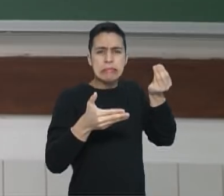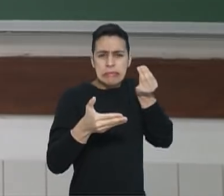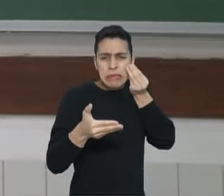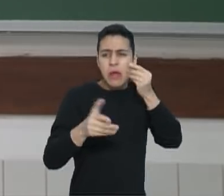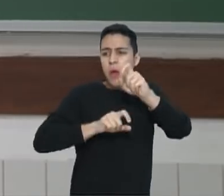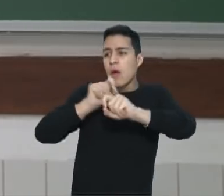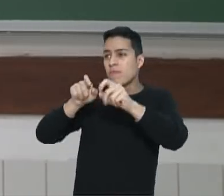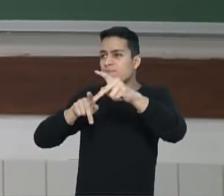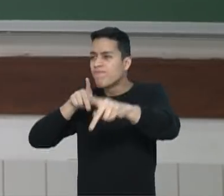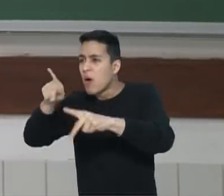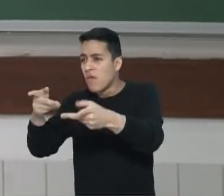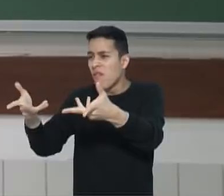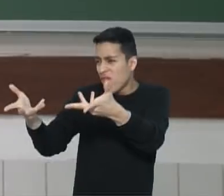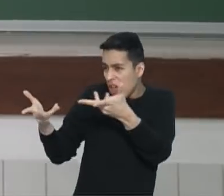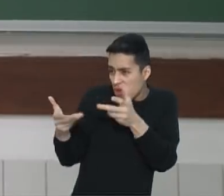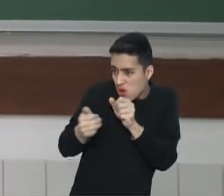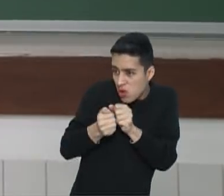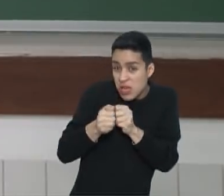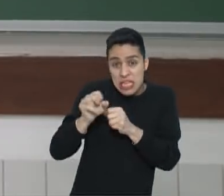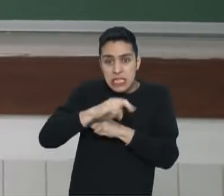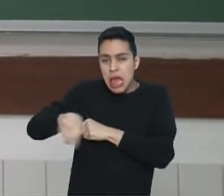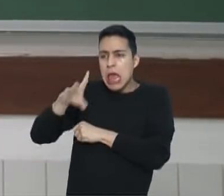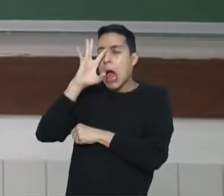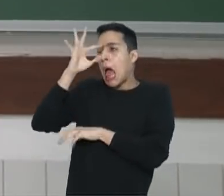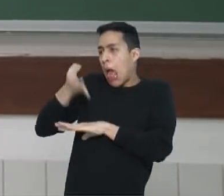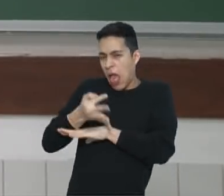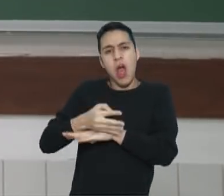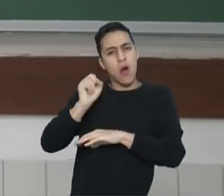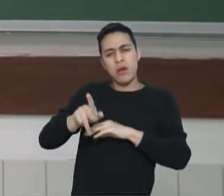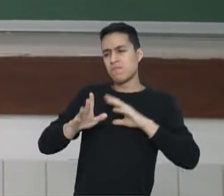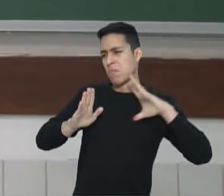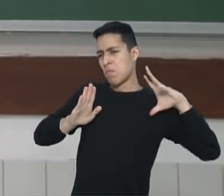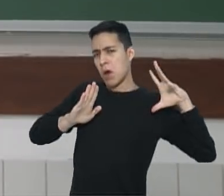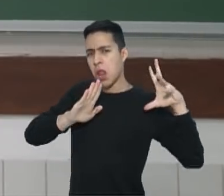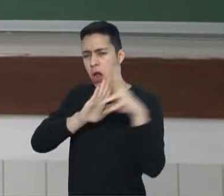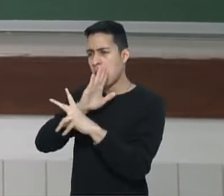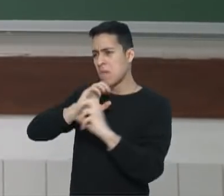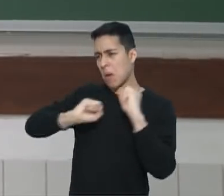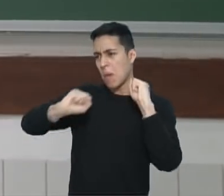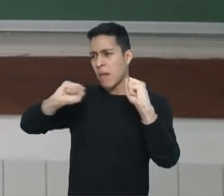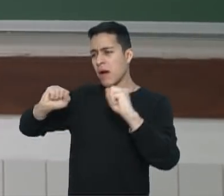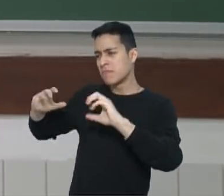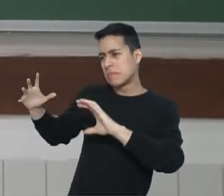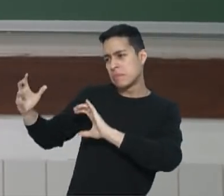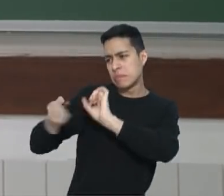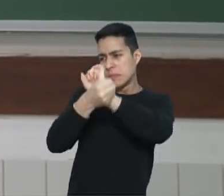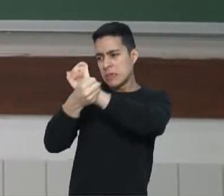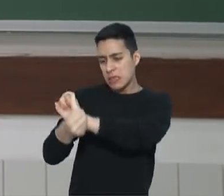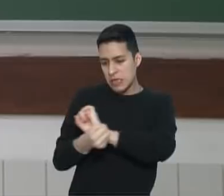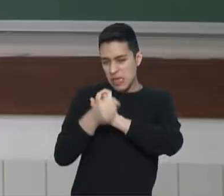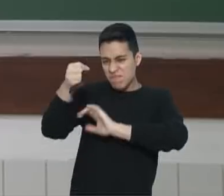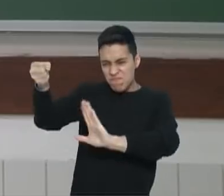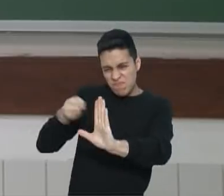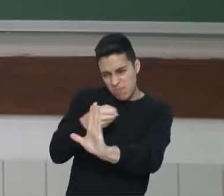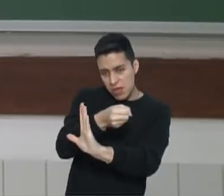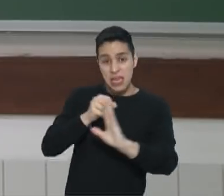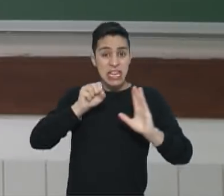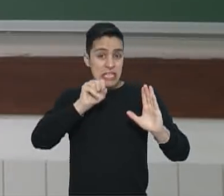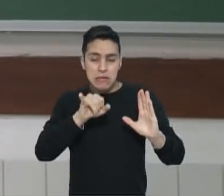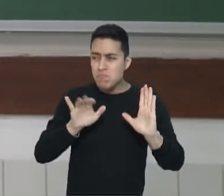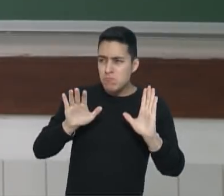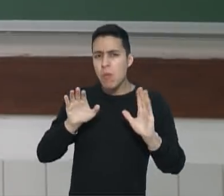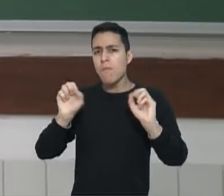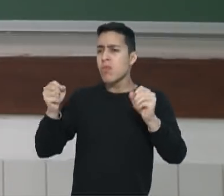trazer essa população para o seu lado. Se houvesse resistência, daí sim ela saqueava, roubava e escravizava. Caso contrário, ela fixava